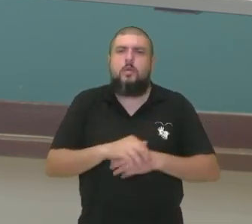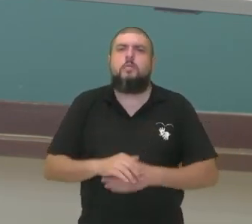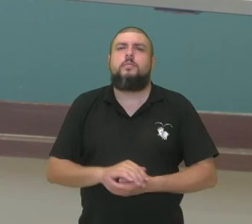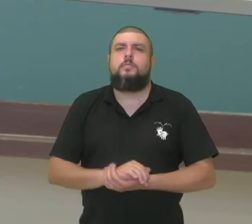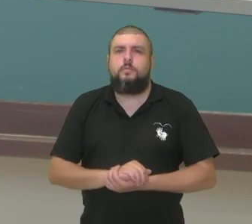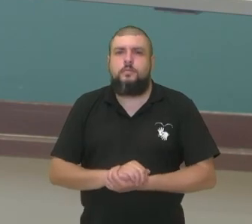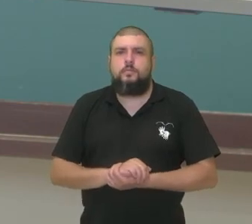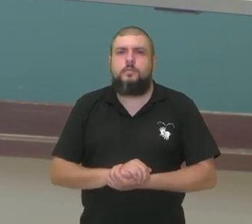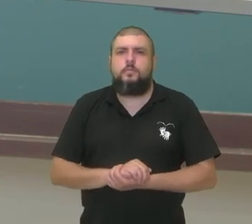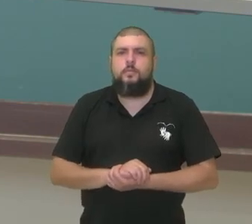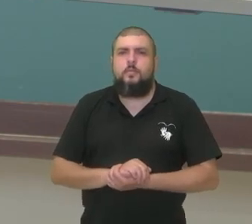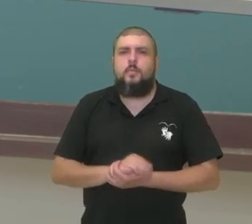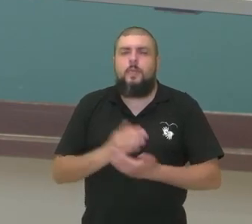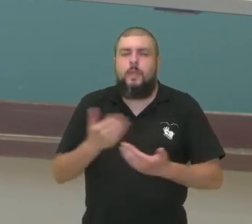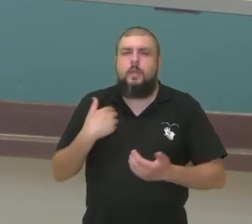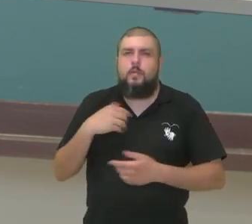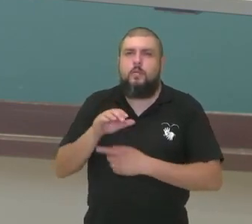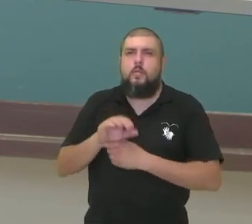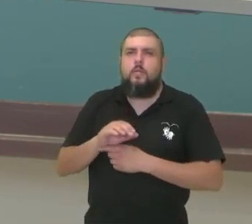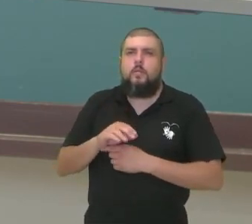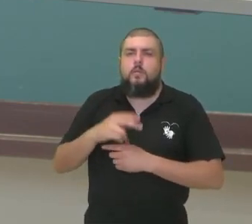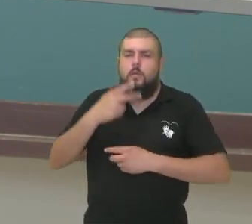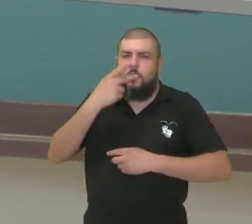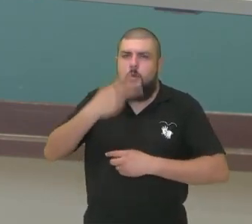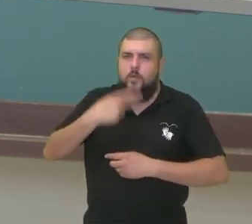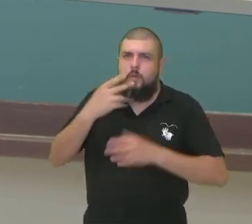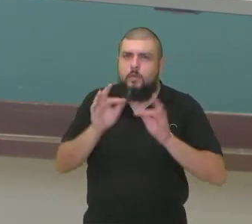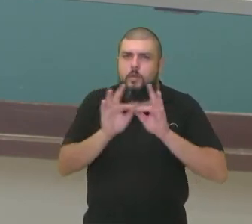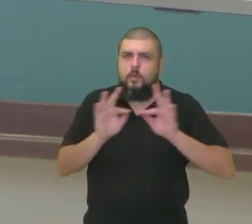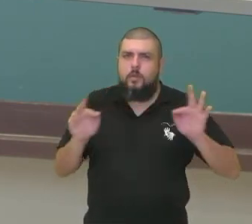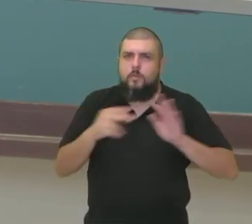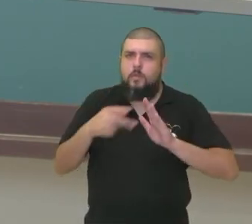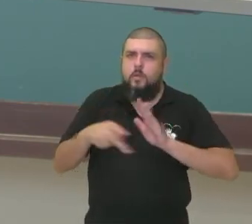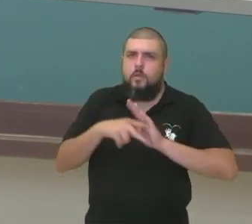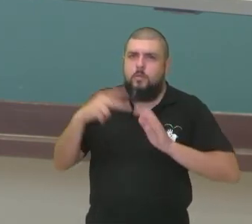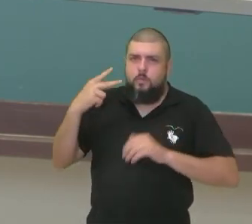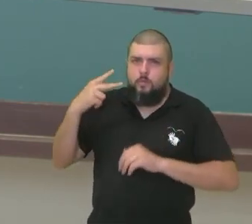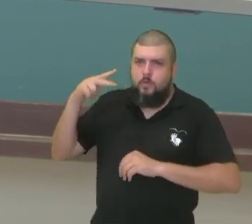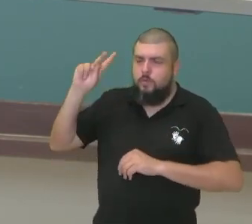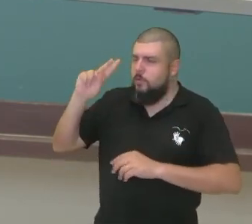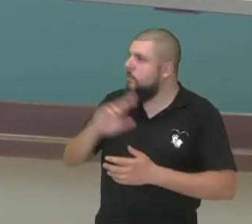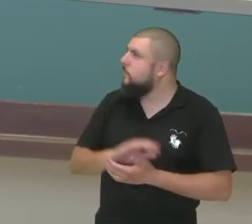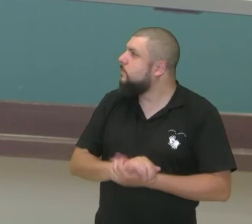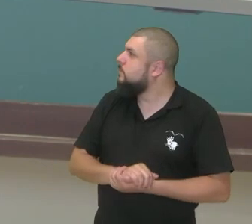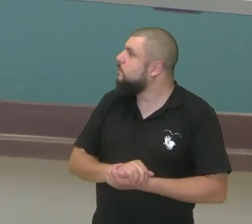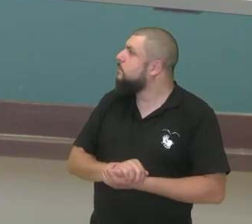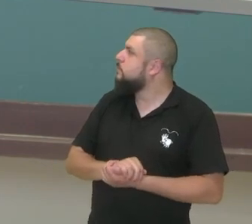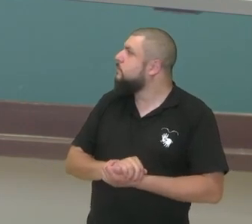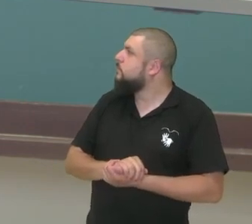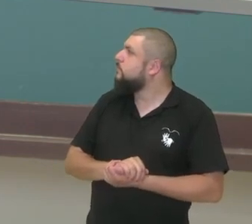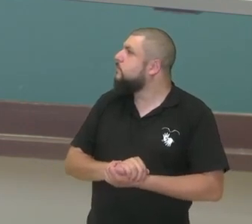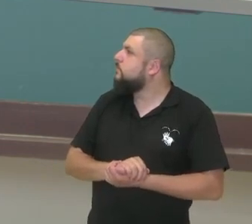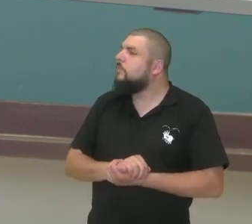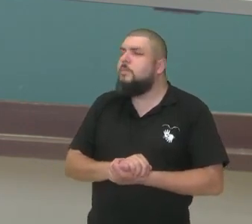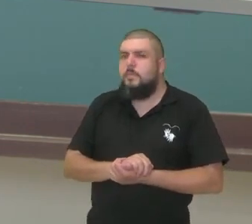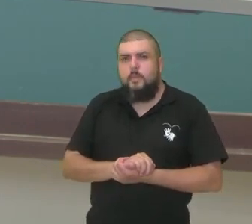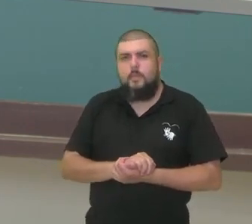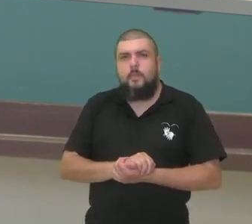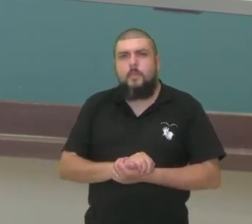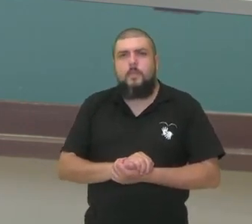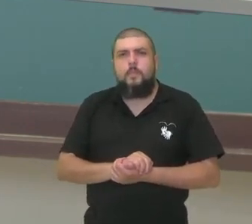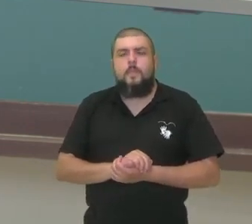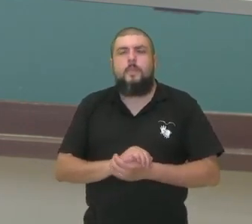uma representante de uma indígena descendente tanto dos povos tucanos como cubeus. Então, o